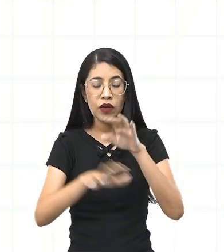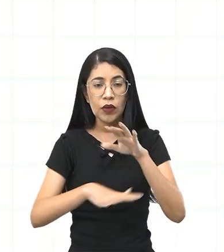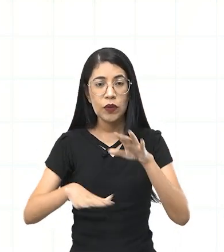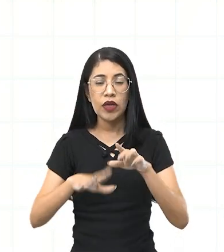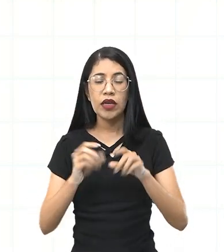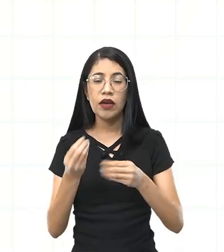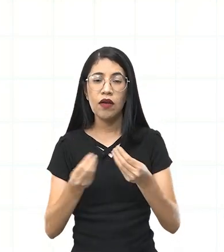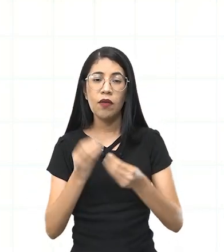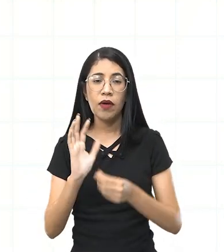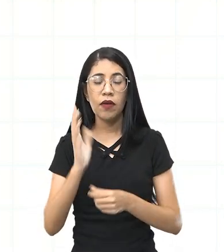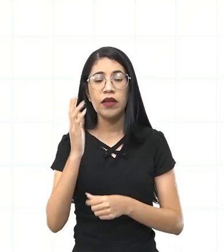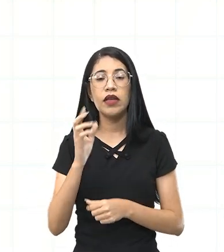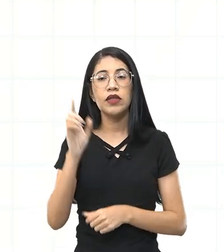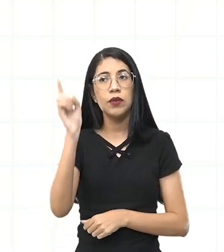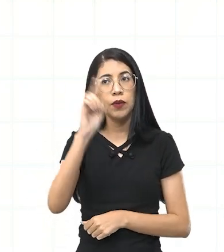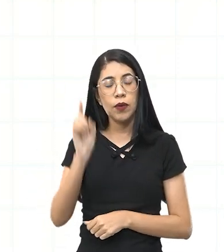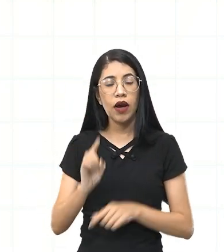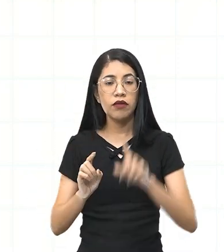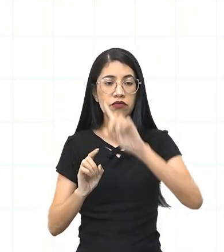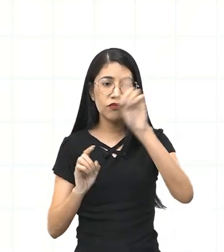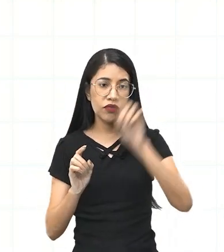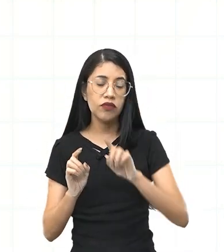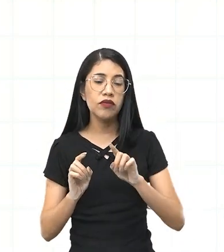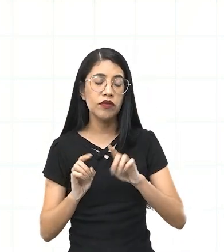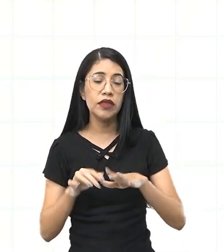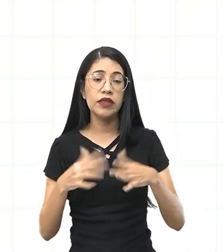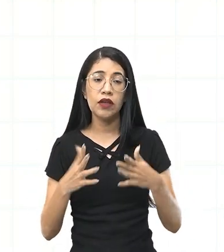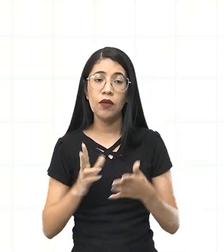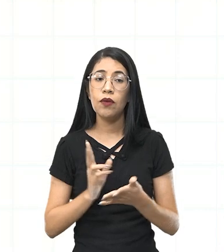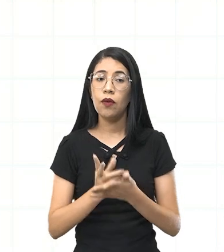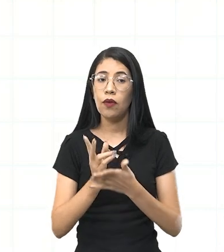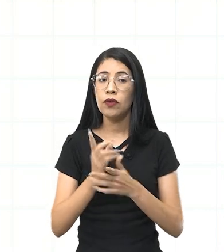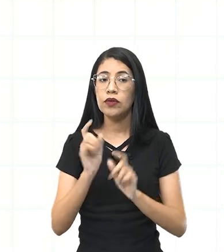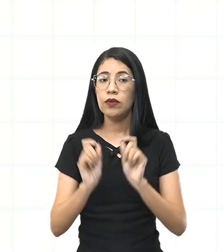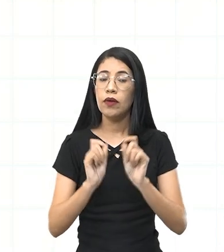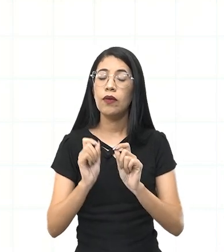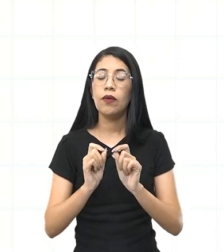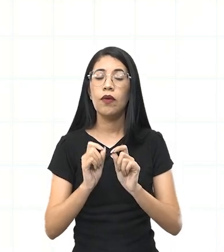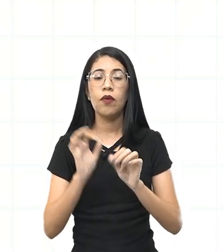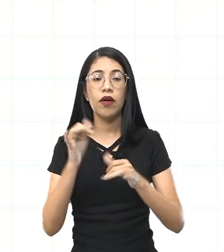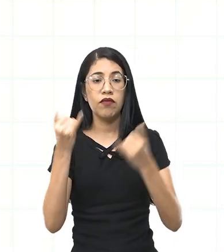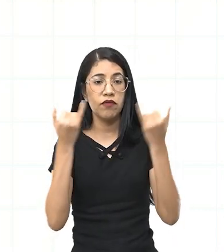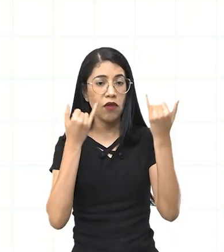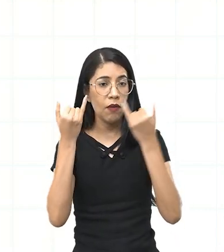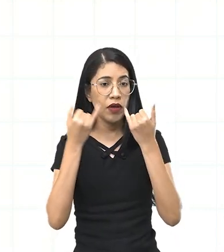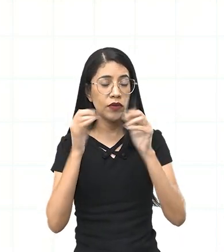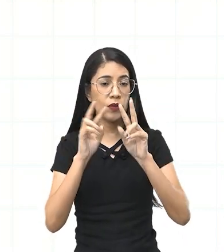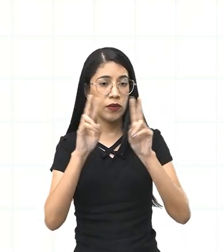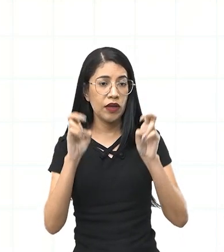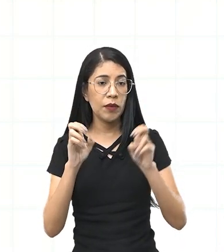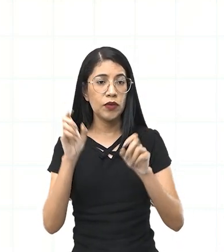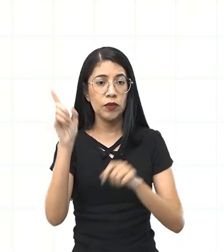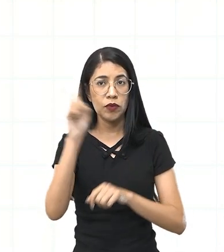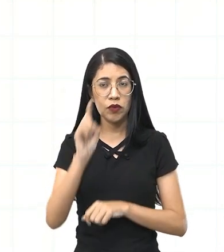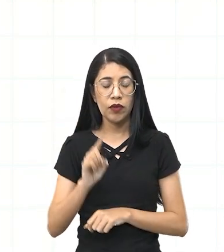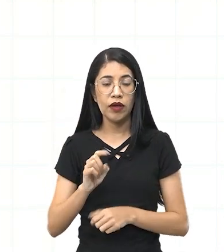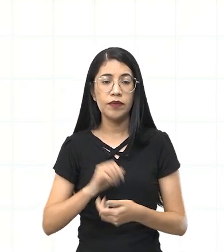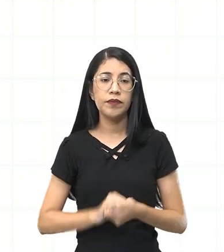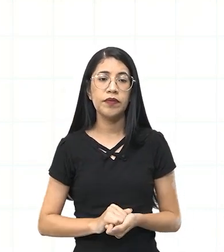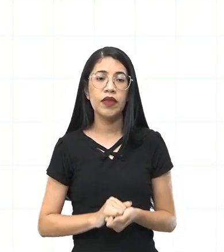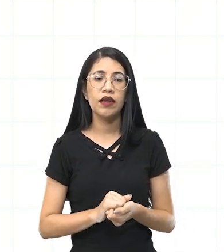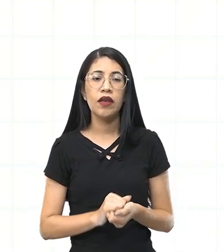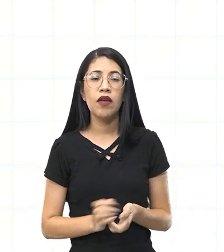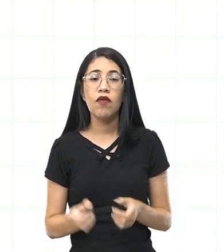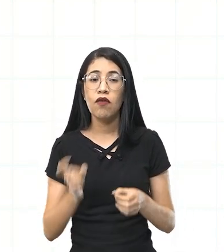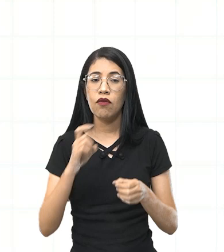resultado final é o raio. Então vejam que também nós continuamos com informações sobre os raios. Mas vamos voltar lá no